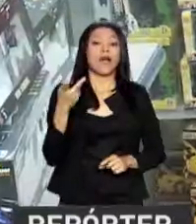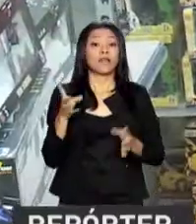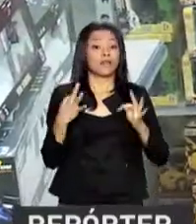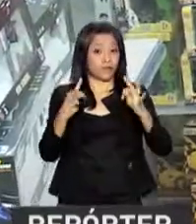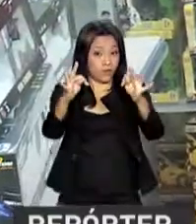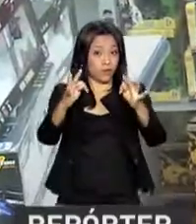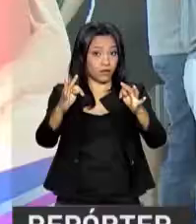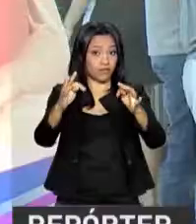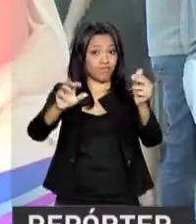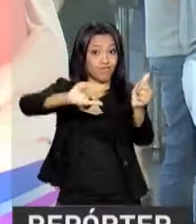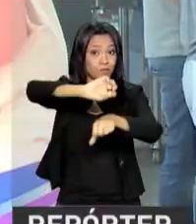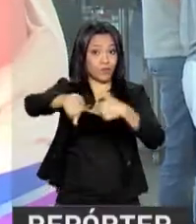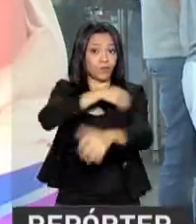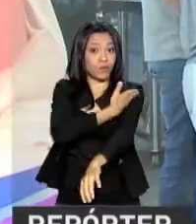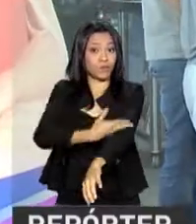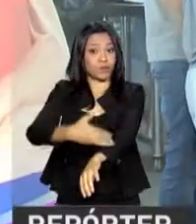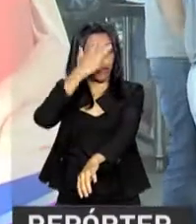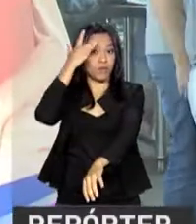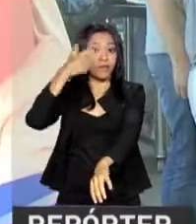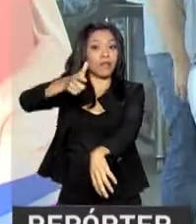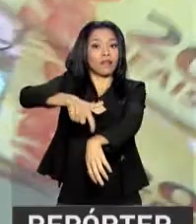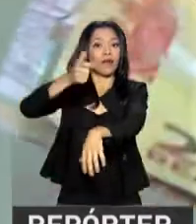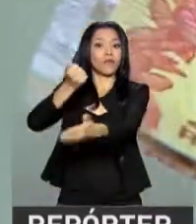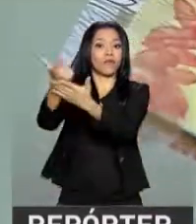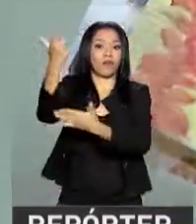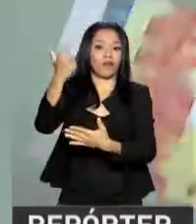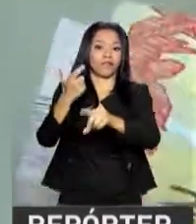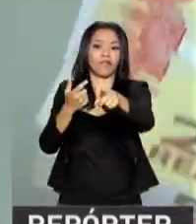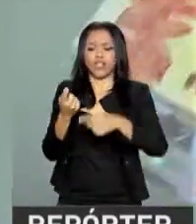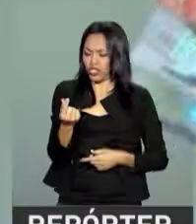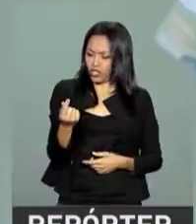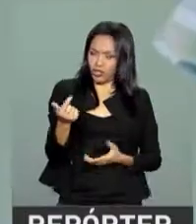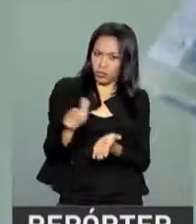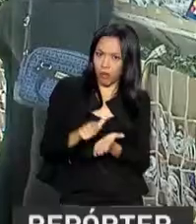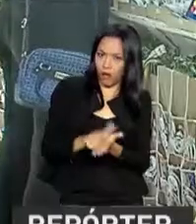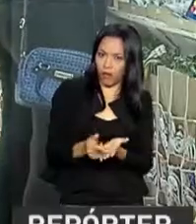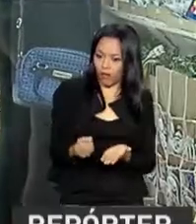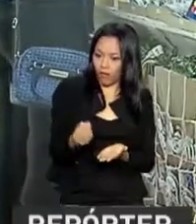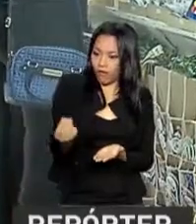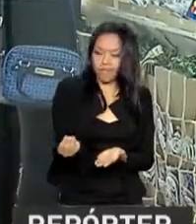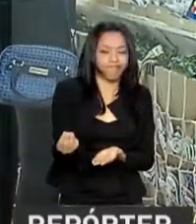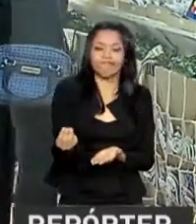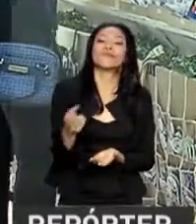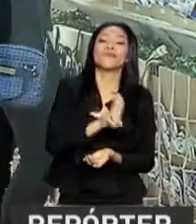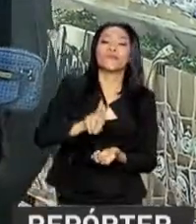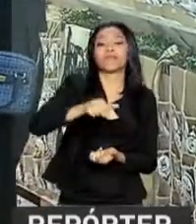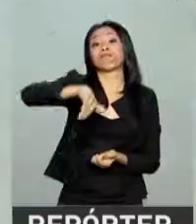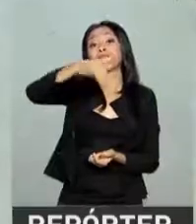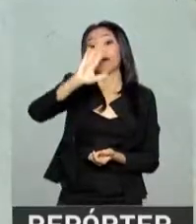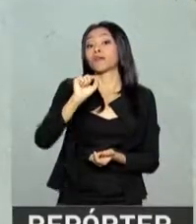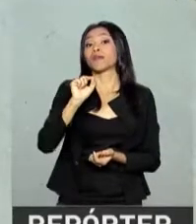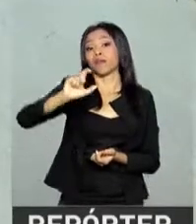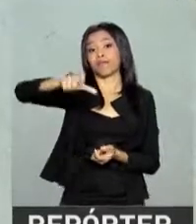hábito das pessoas até na hora de fazer compras no lugar do dinheiro de papel o consumidor usa cada vez mais